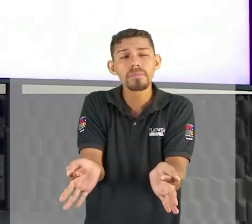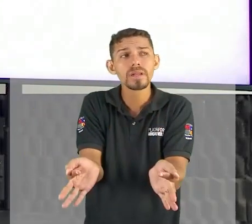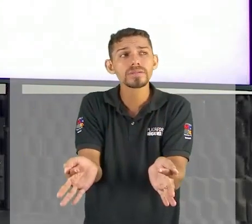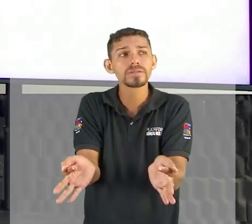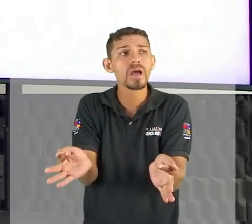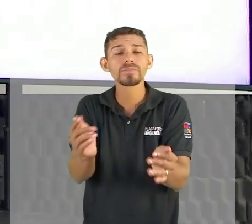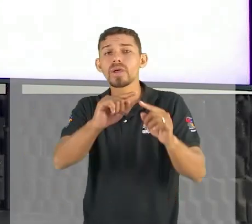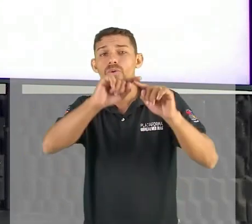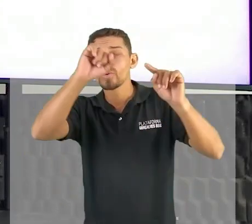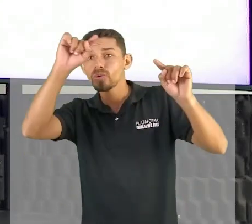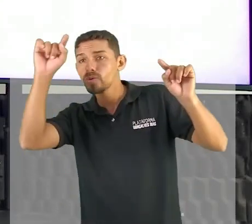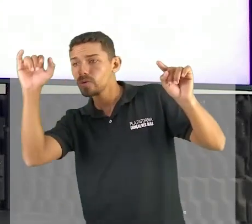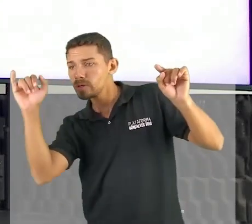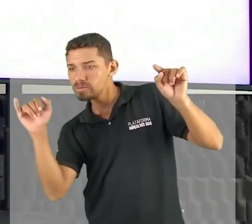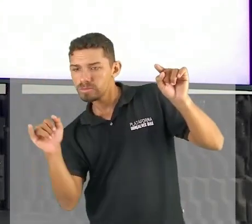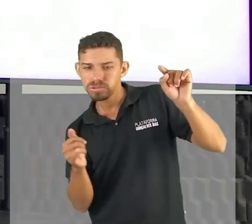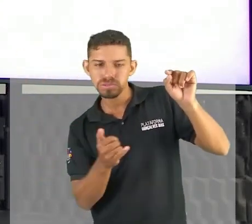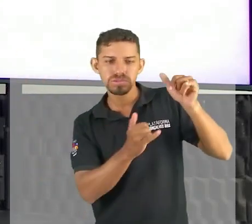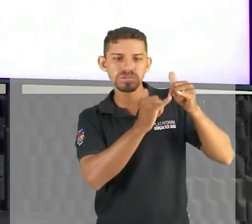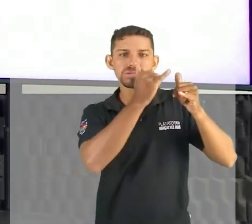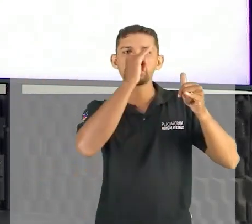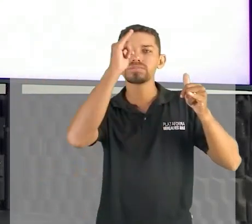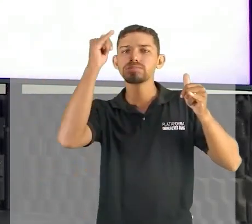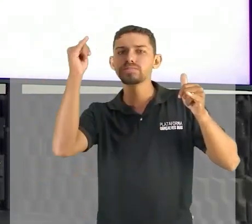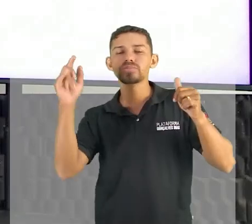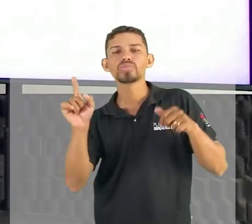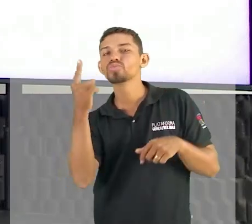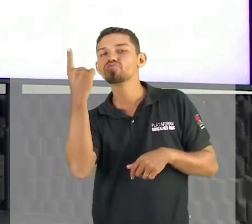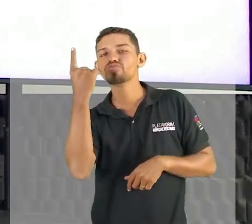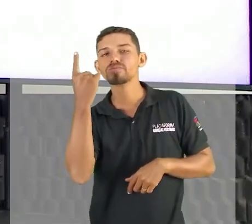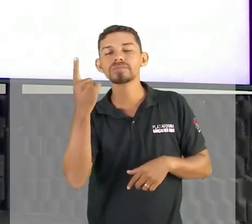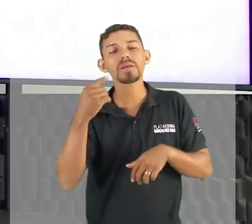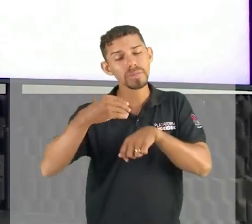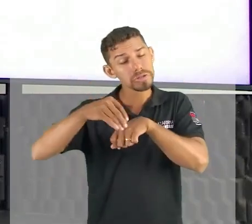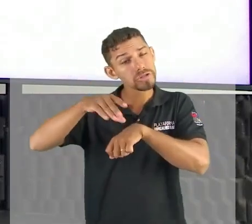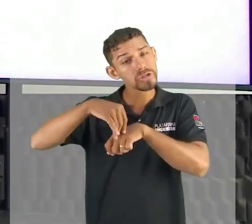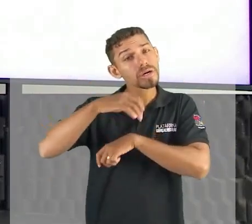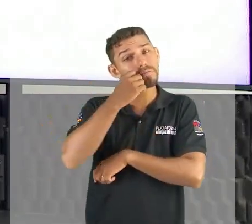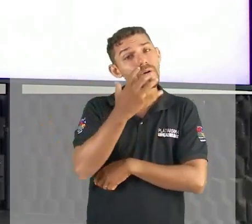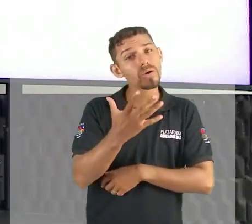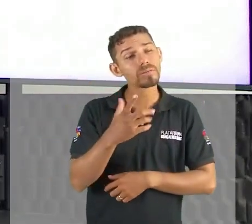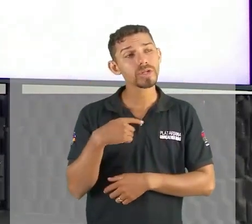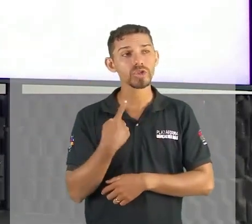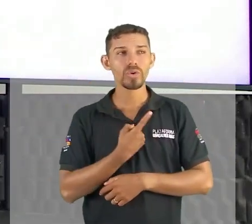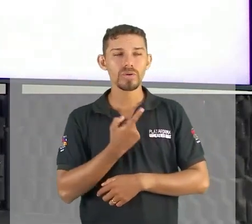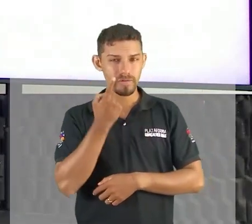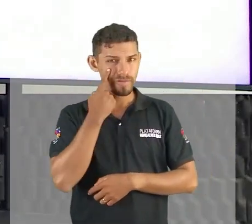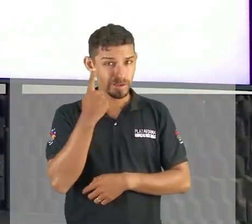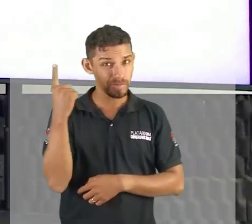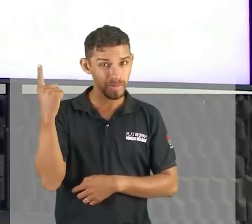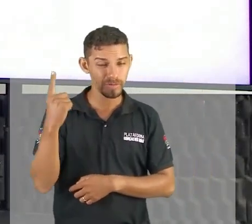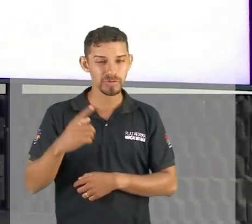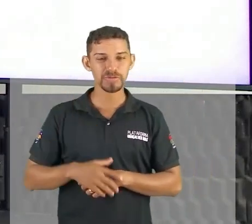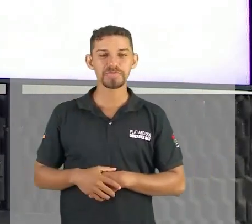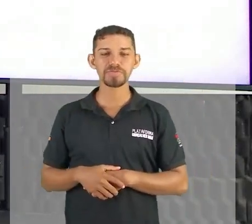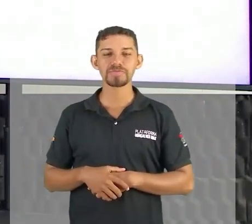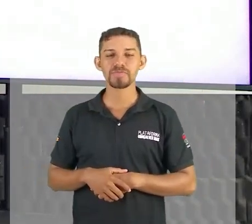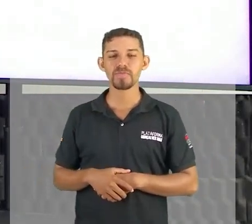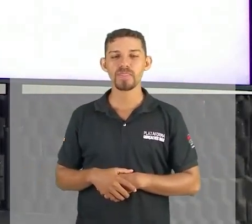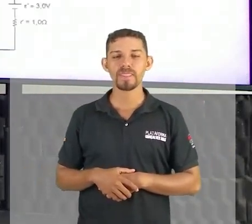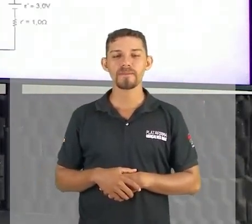aqui que só tem um caminho para percorrer e ele deu umas dicas boas pra gente vamos olhar pra figura